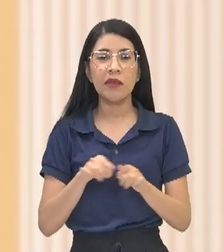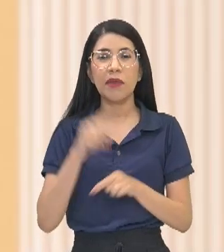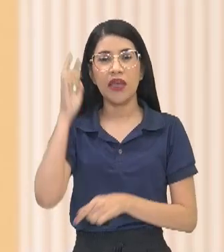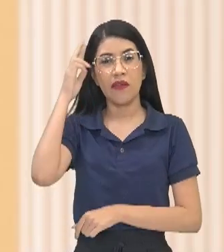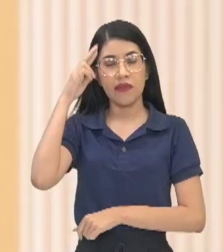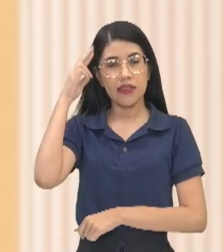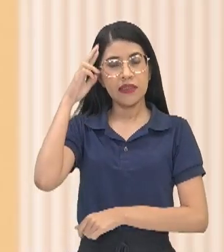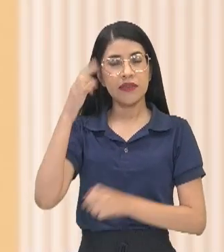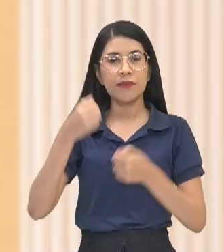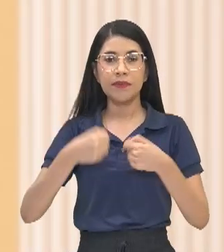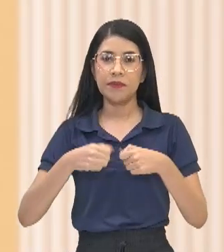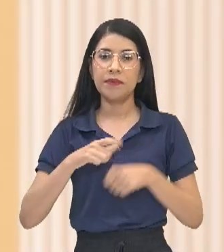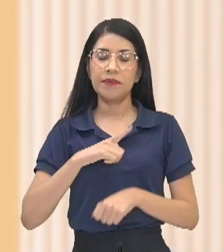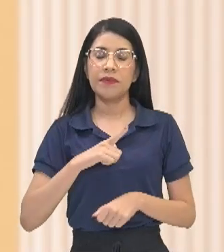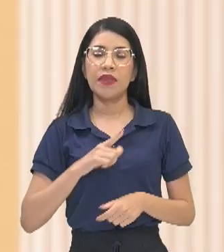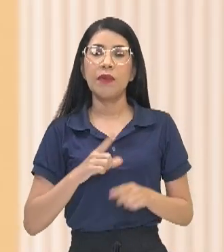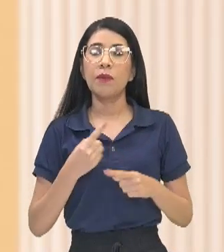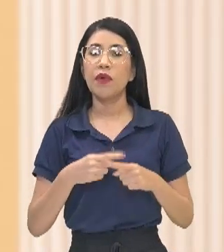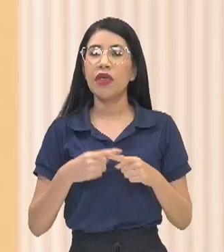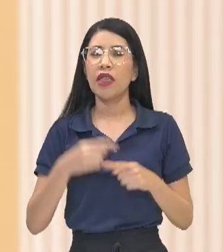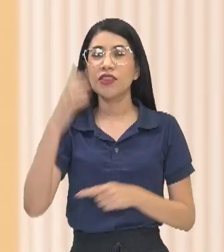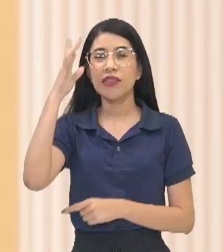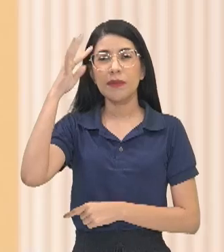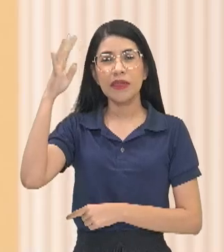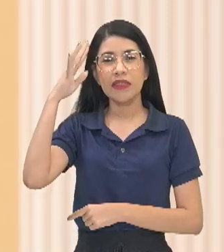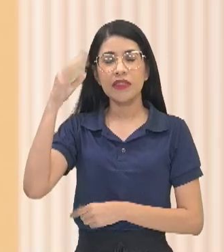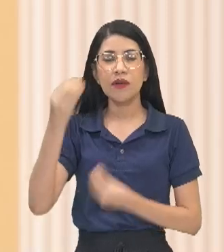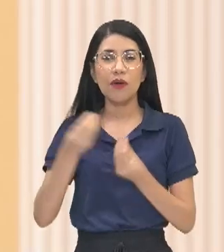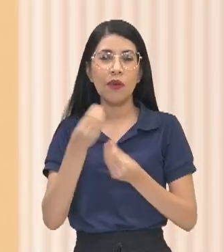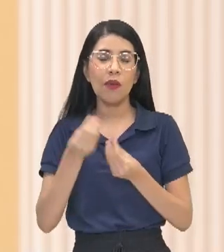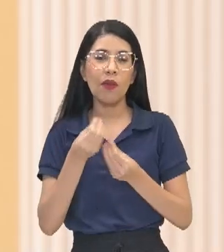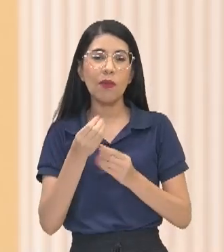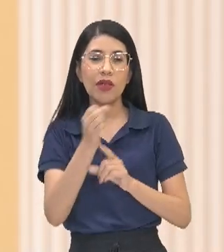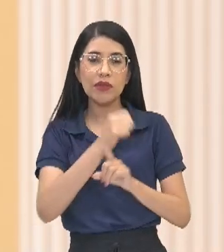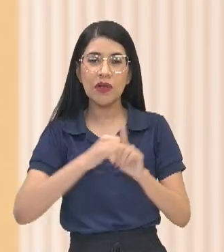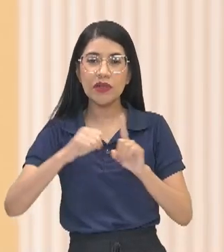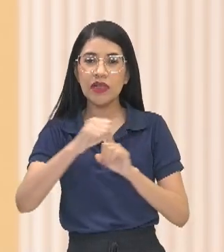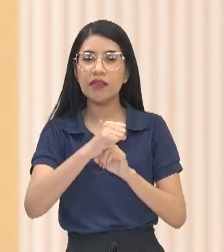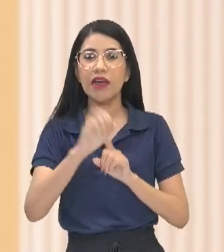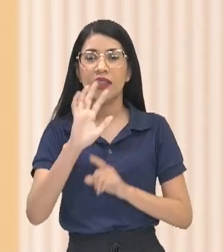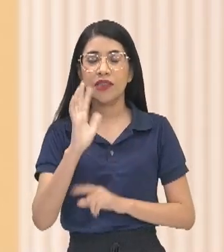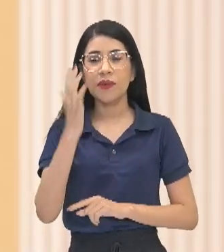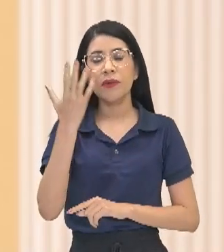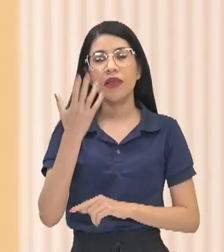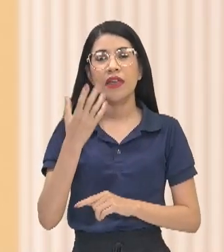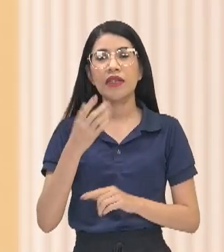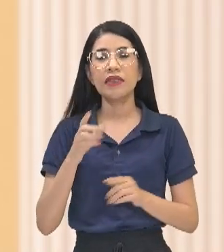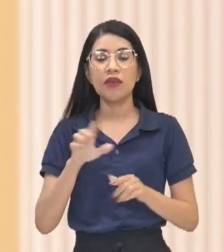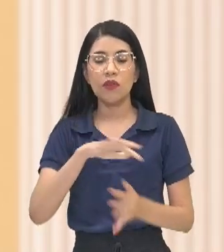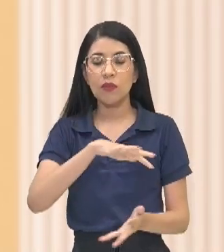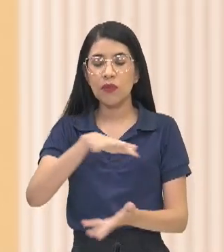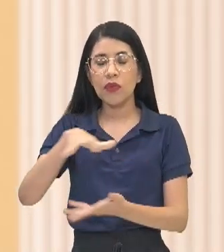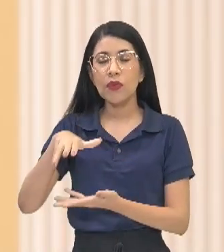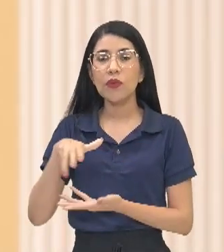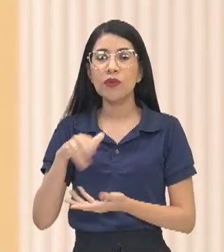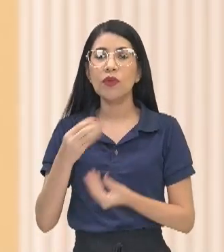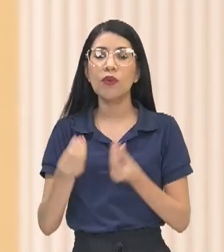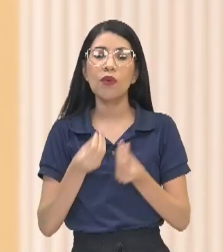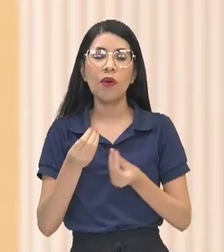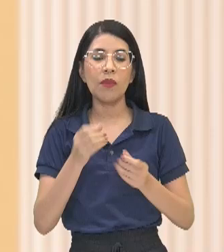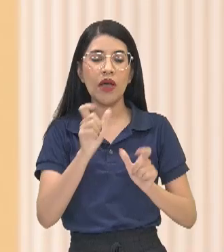reflexão, né, porque nós estamos pensando a sociedade, nós estamos pensando o mundo, como é que as pessoas